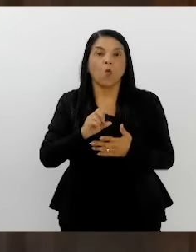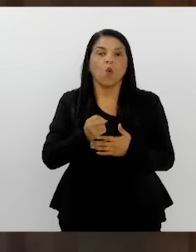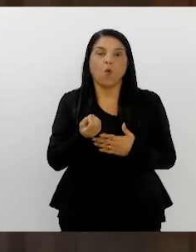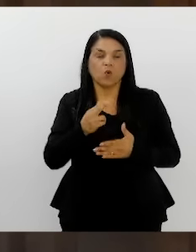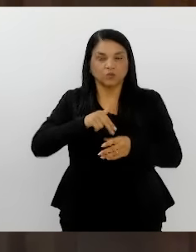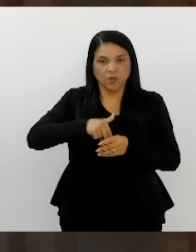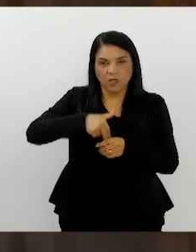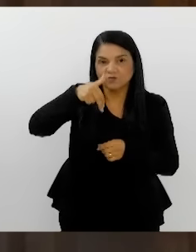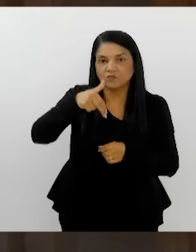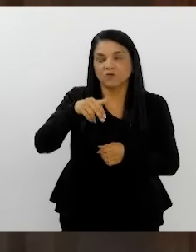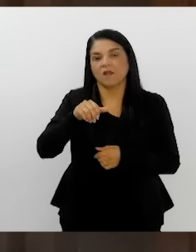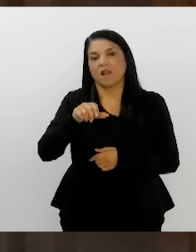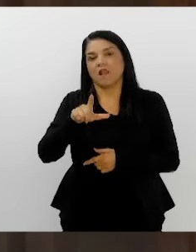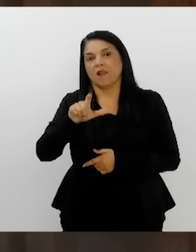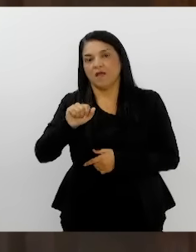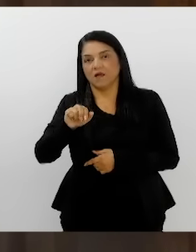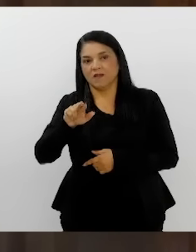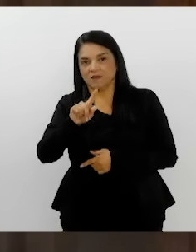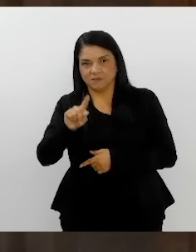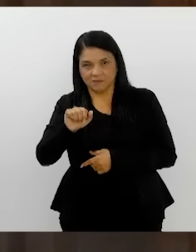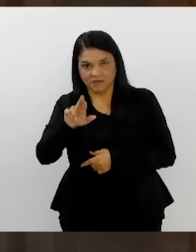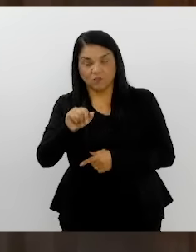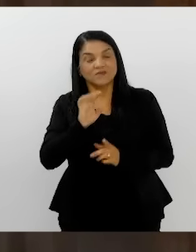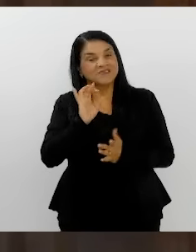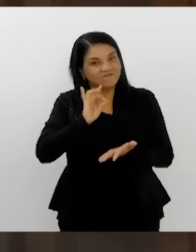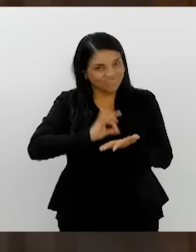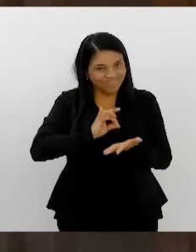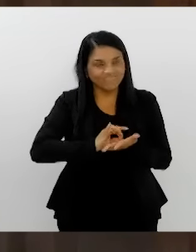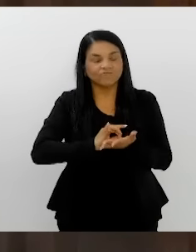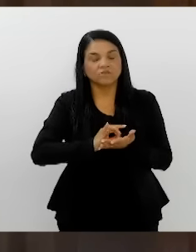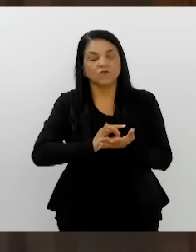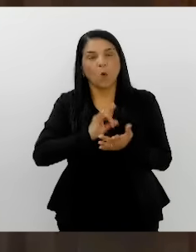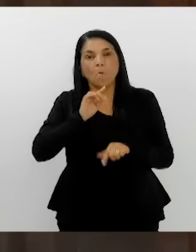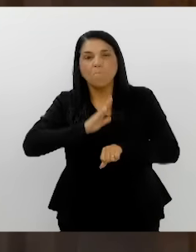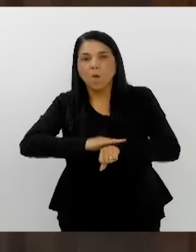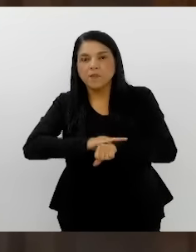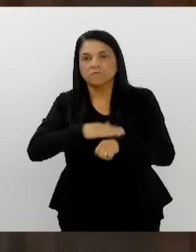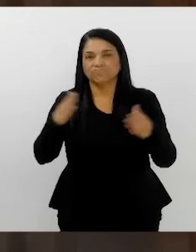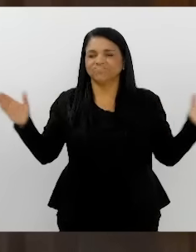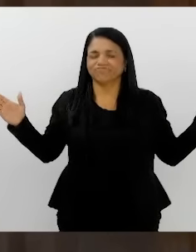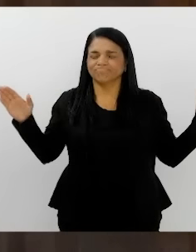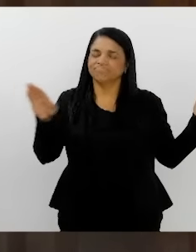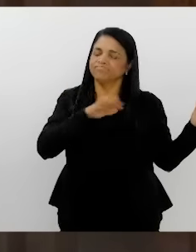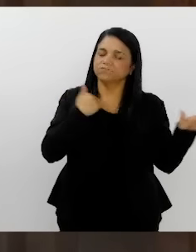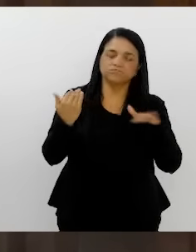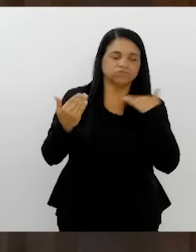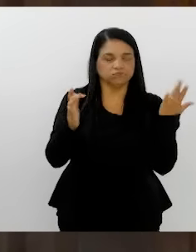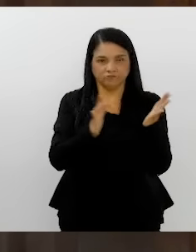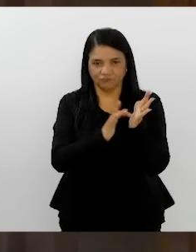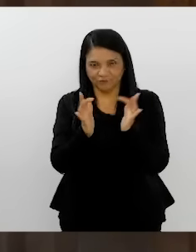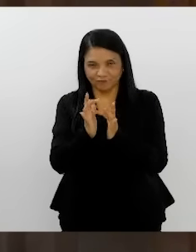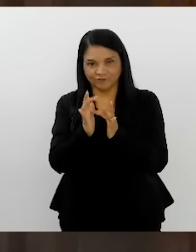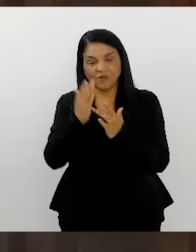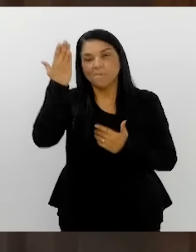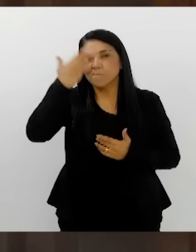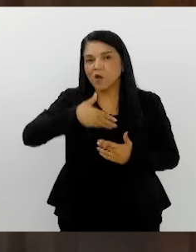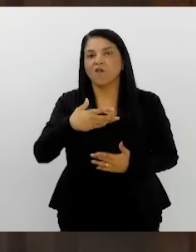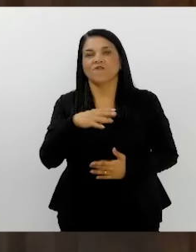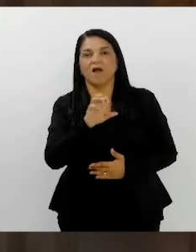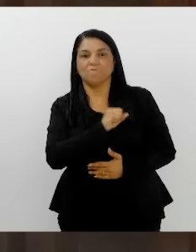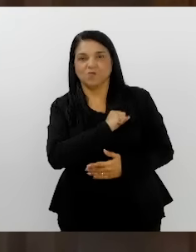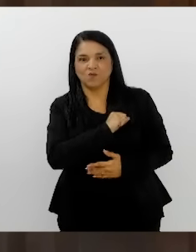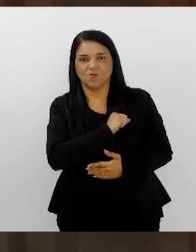quando ele morreu na cruz. Dar a vida por aquele que se ama é a maior prova de amor, é o que ele está fazendo pela